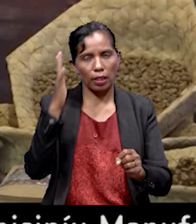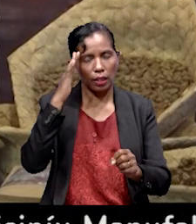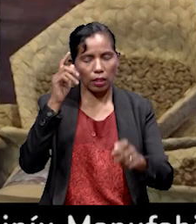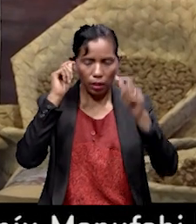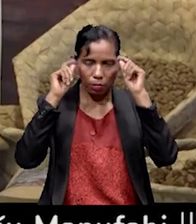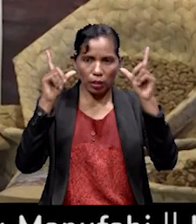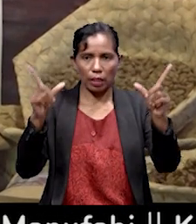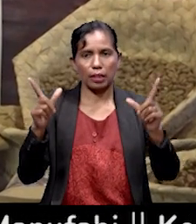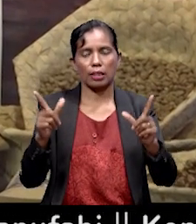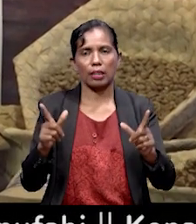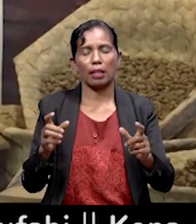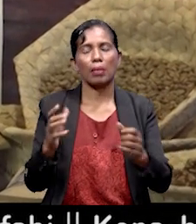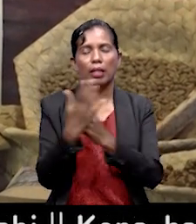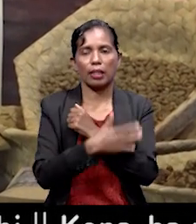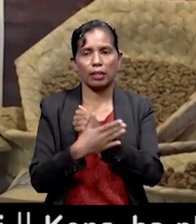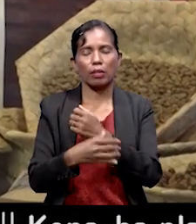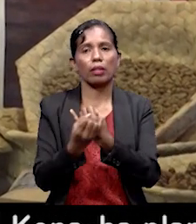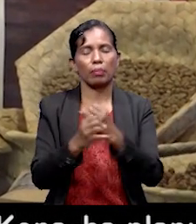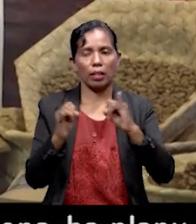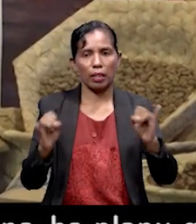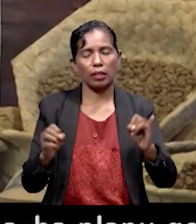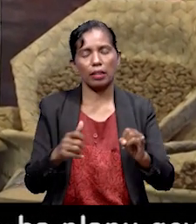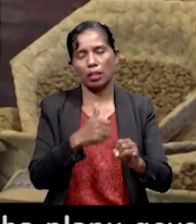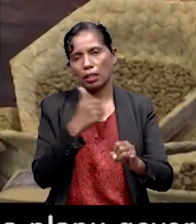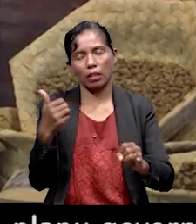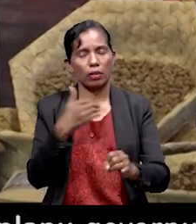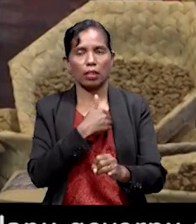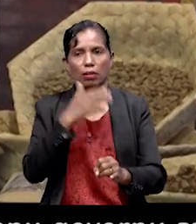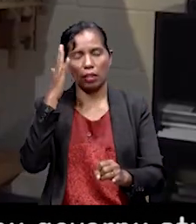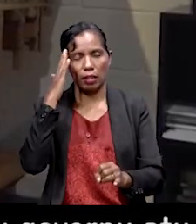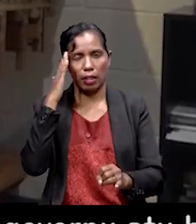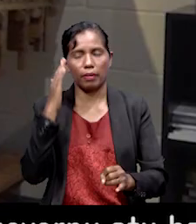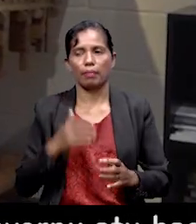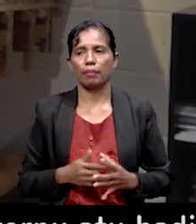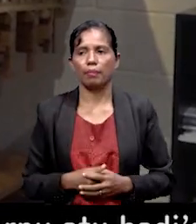nasang independente ida no mayoria sidak hatene Ferdi Suarez GMN.